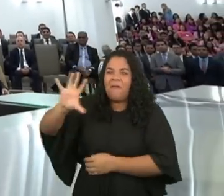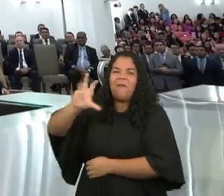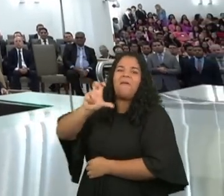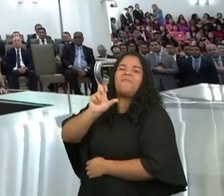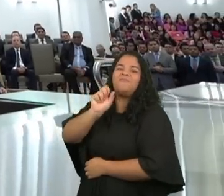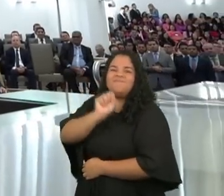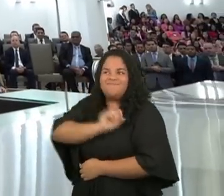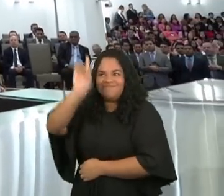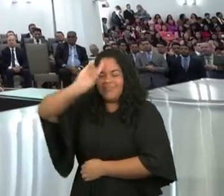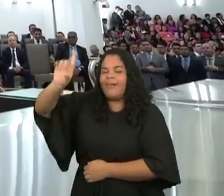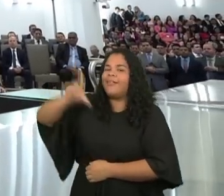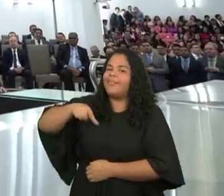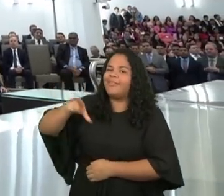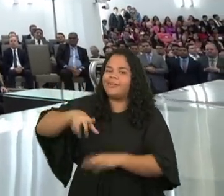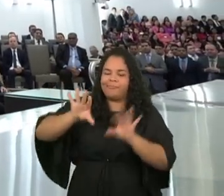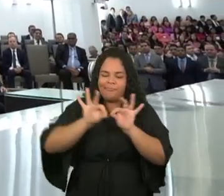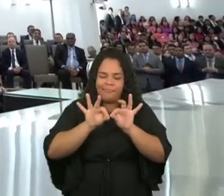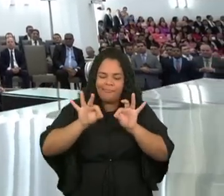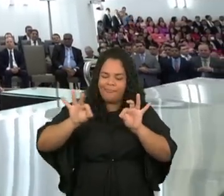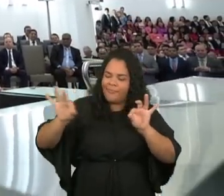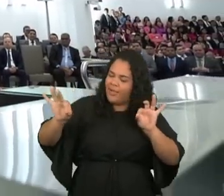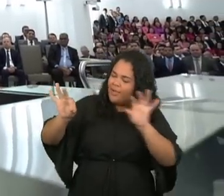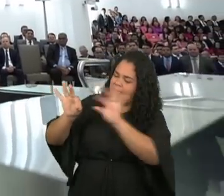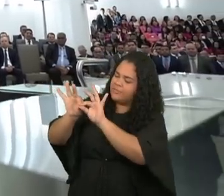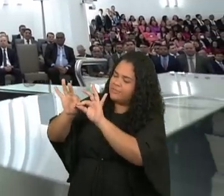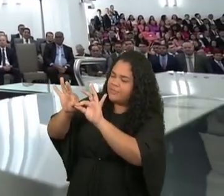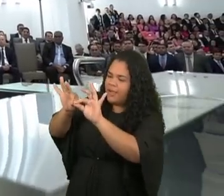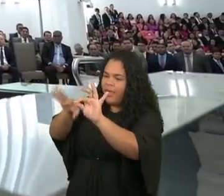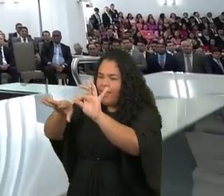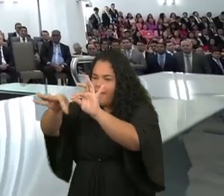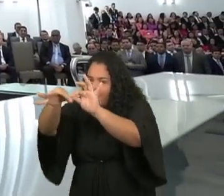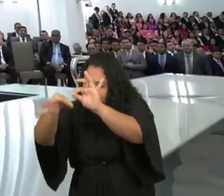de profundidade e é feito de largura. É a digital de Deus.